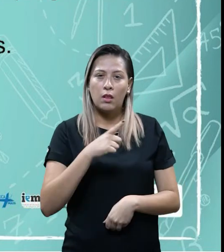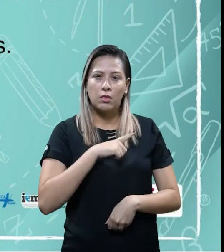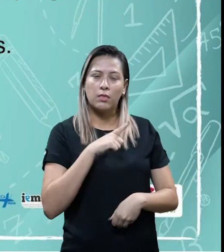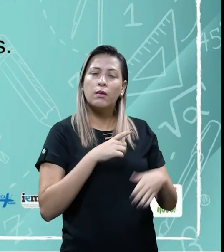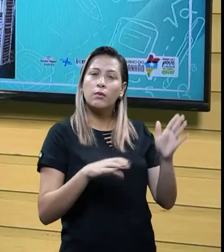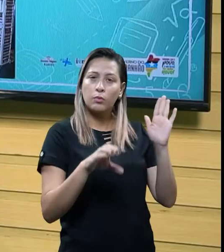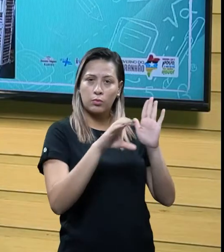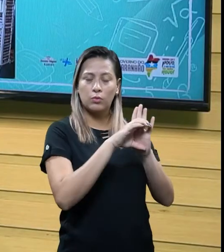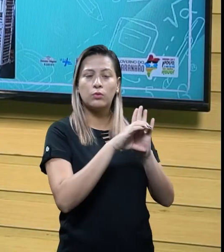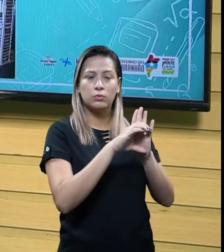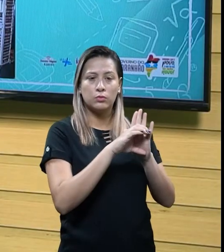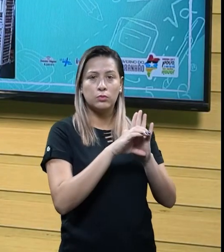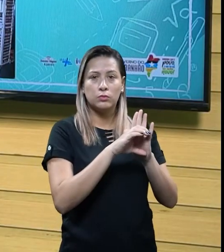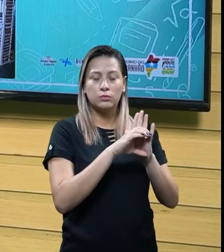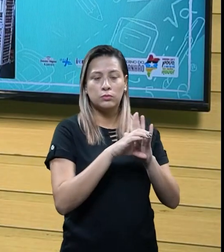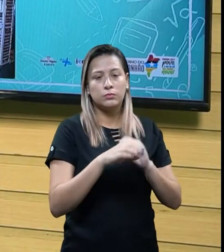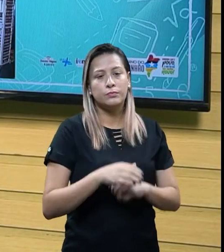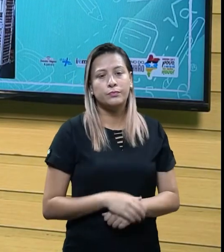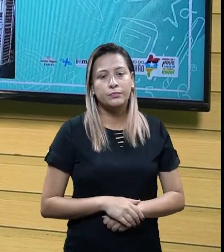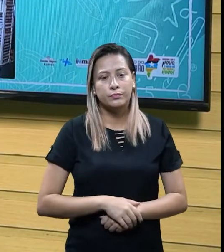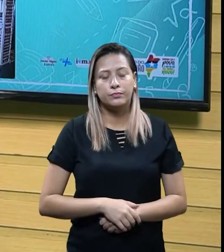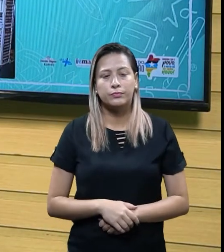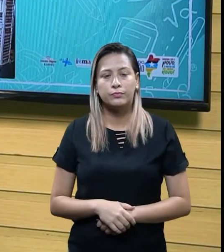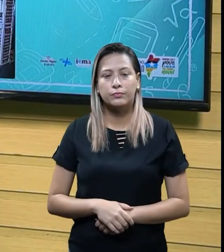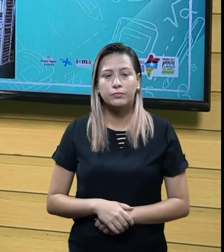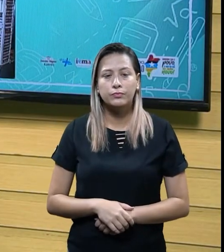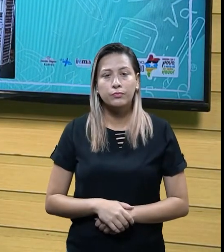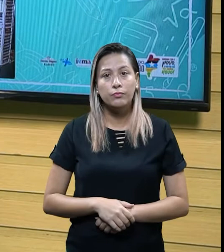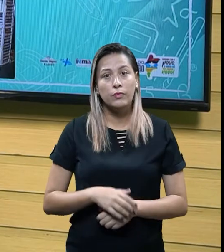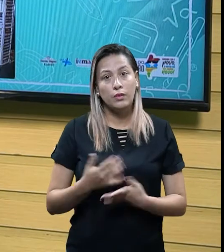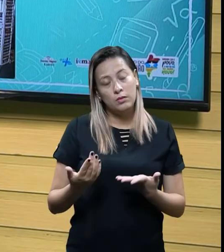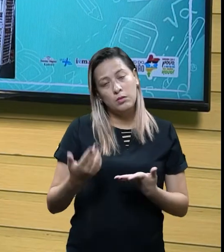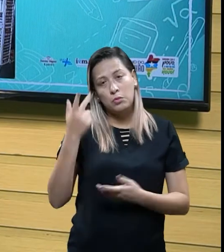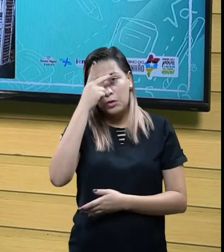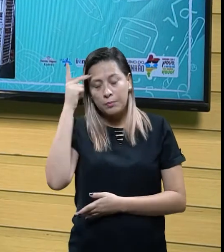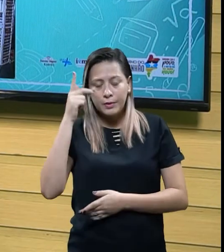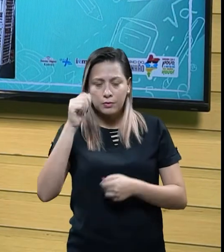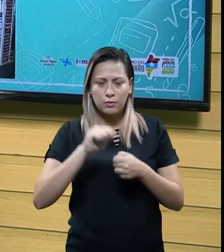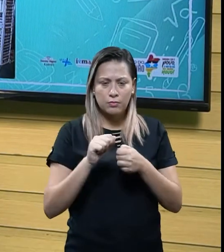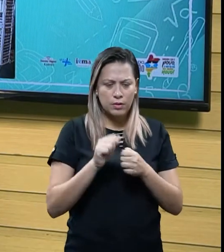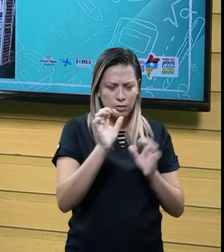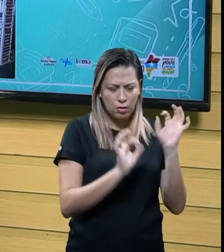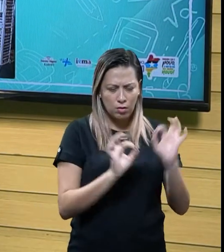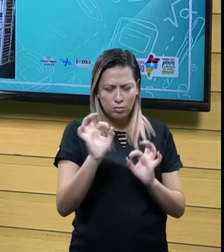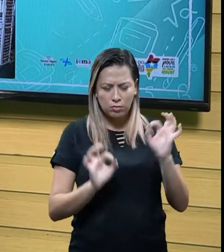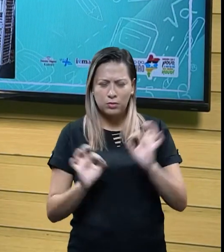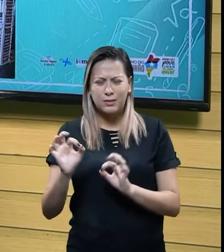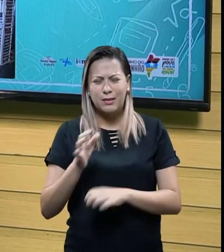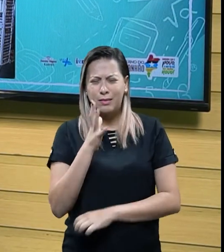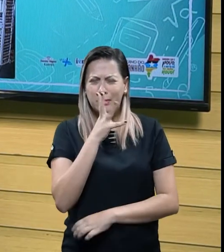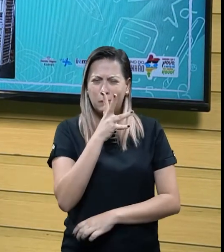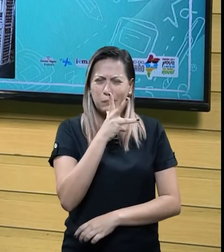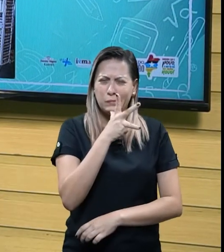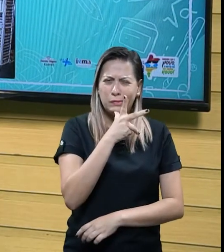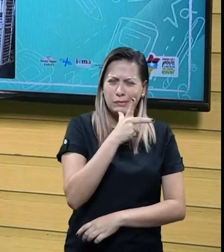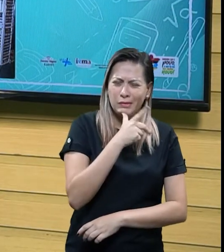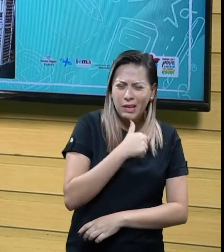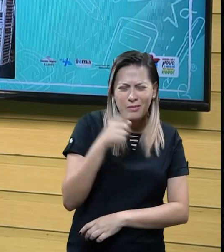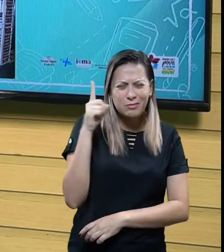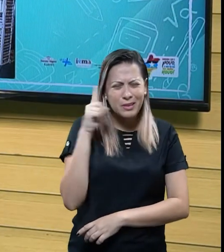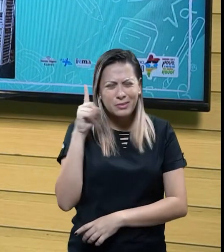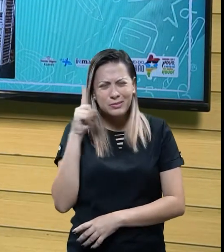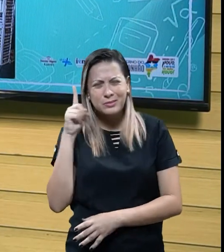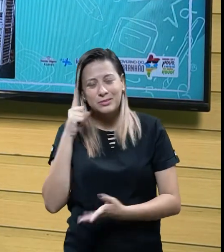codificadas e quando eram feitas por trabalho manual pela pessoa, demoravam dias para